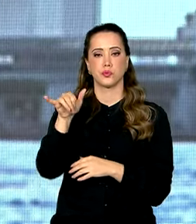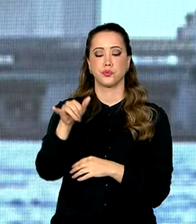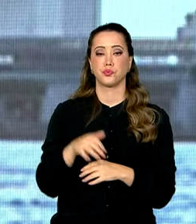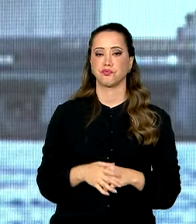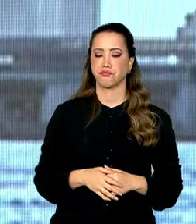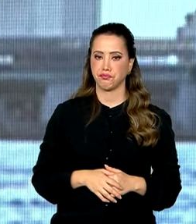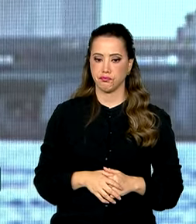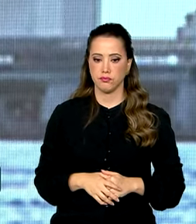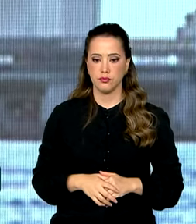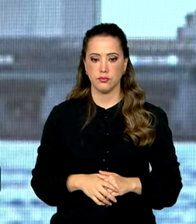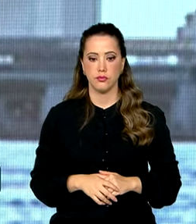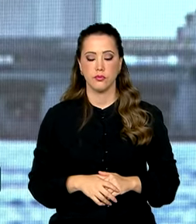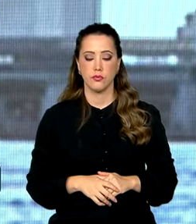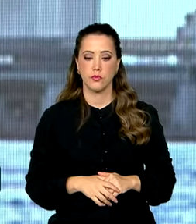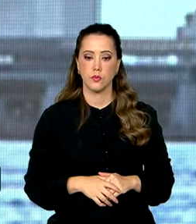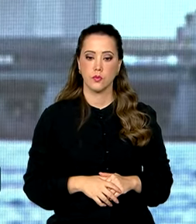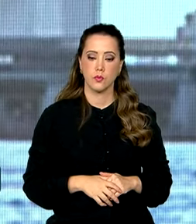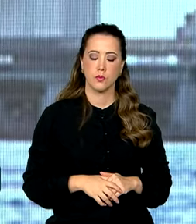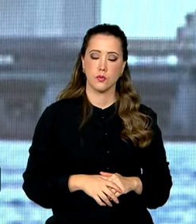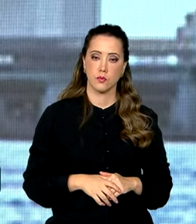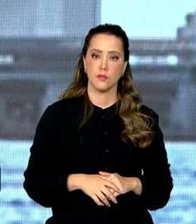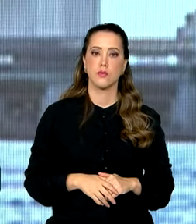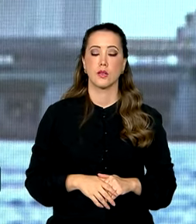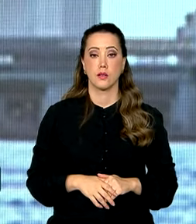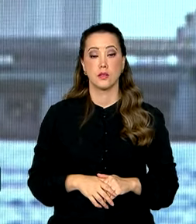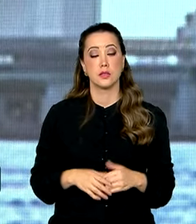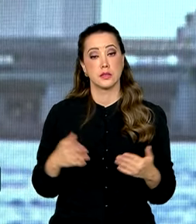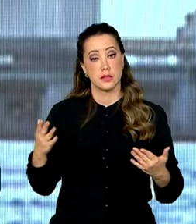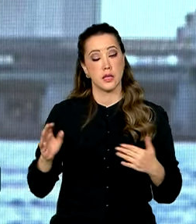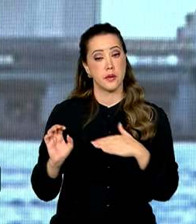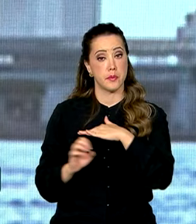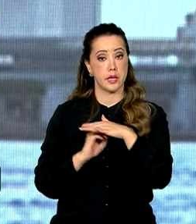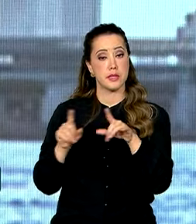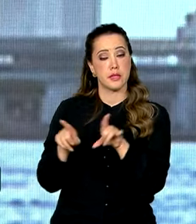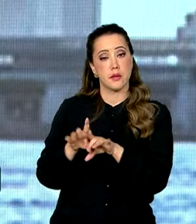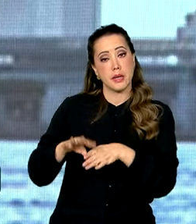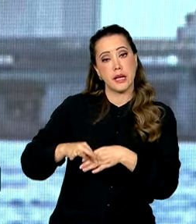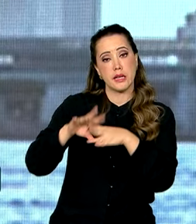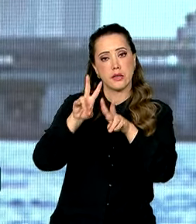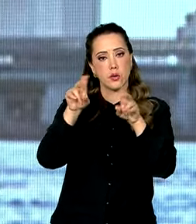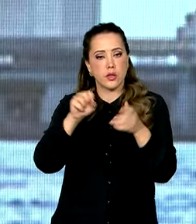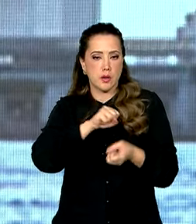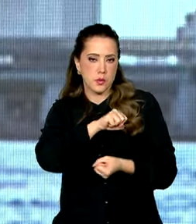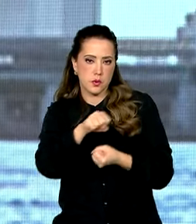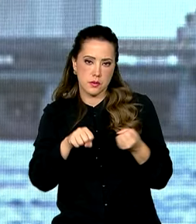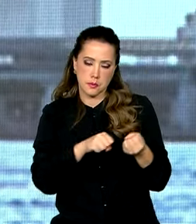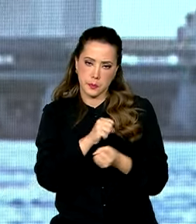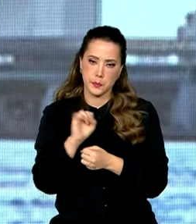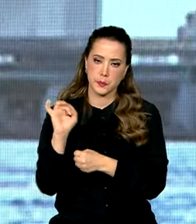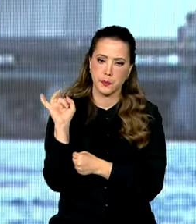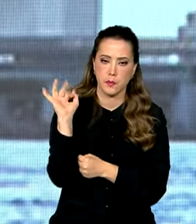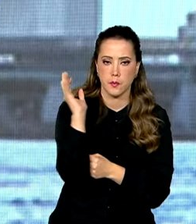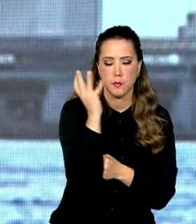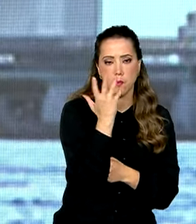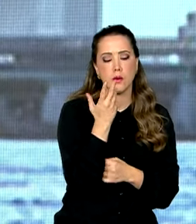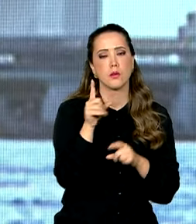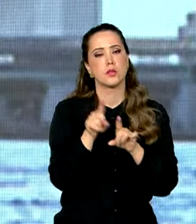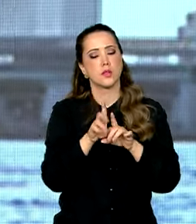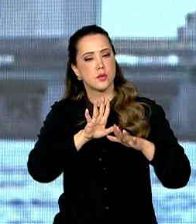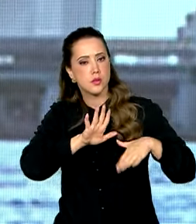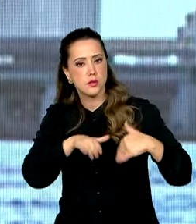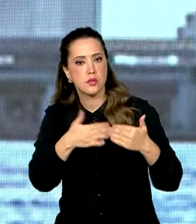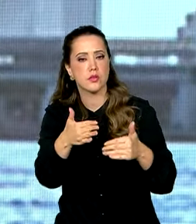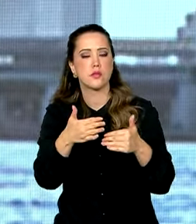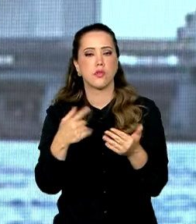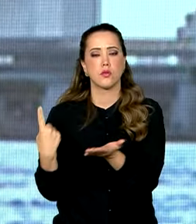A empresa, ela também é líder na temática da sustentabilidade ambiental. Desenvolve